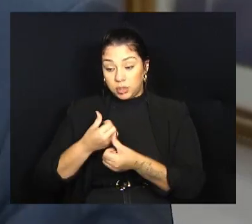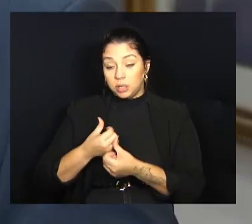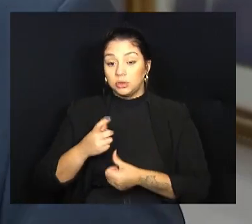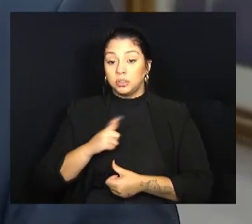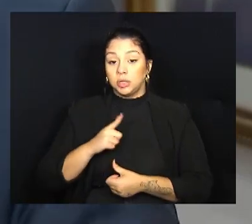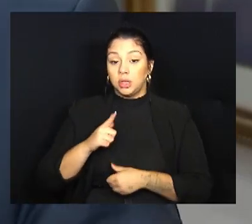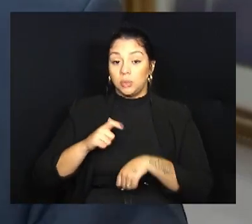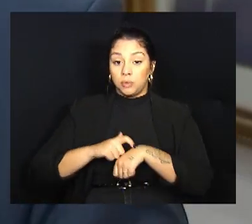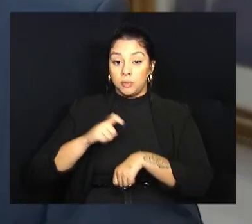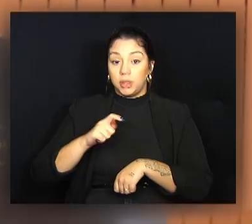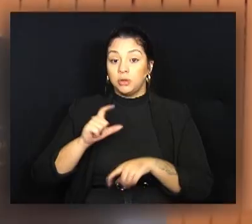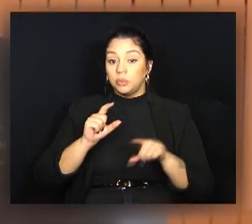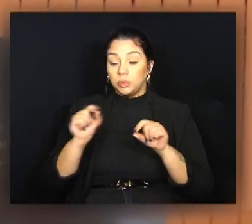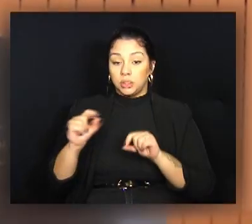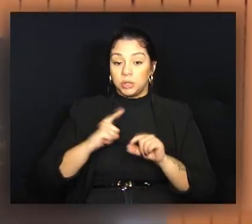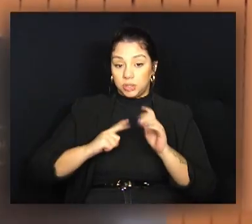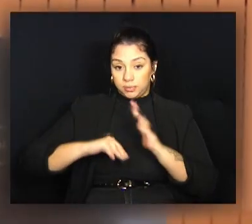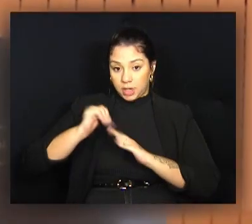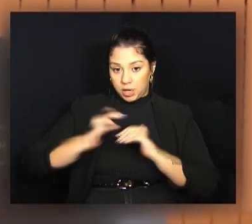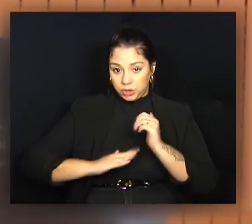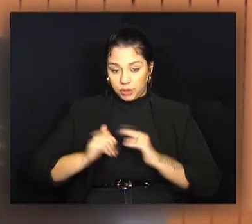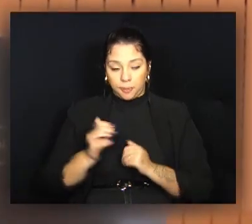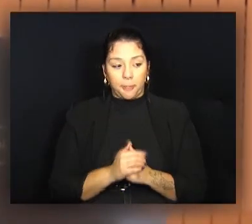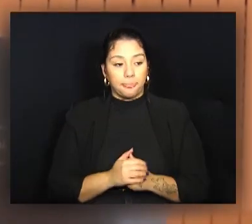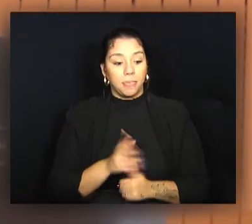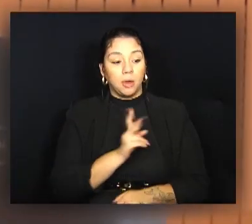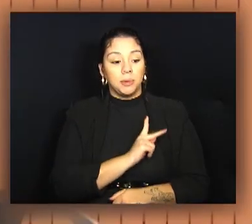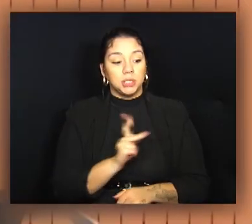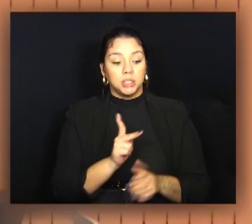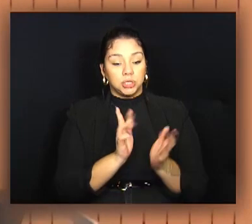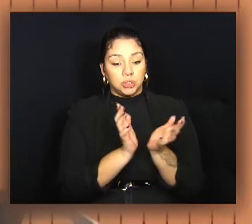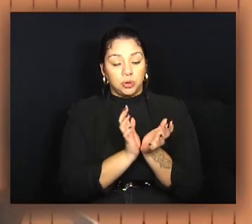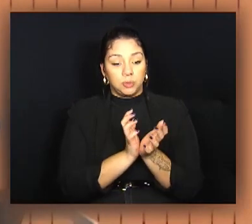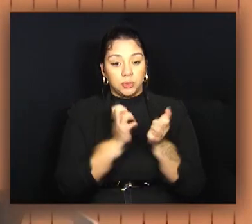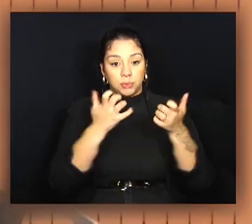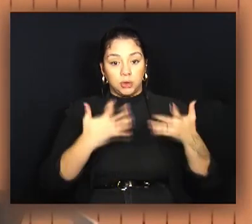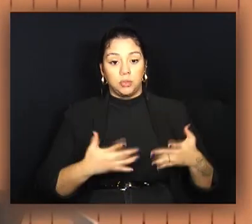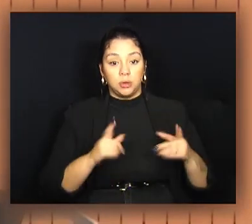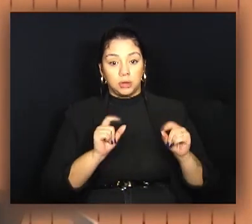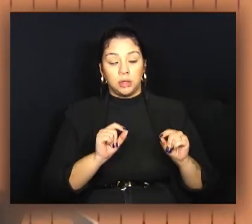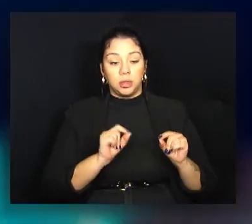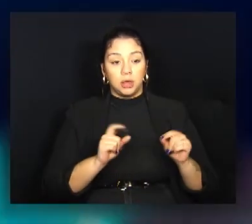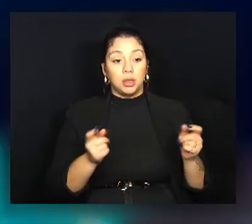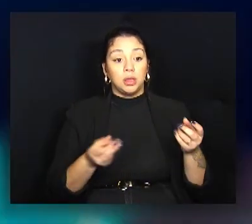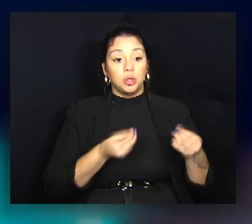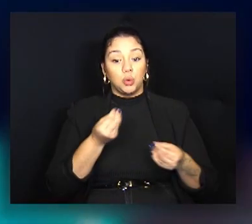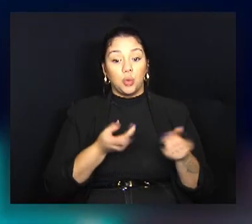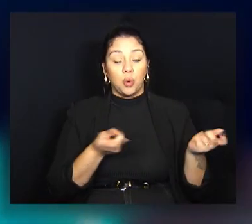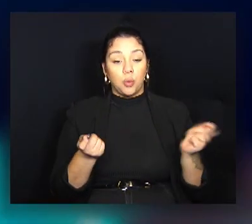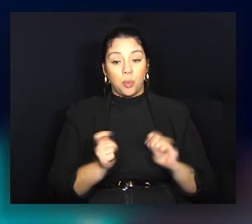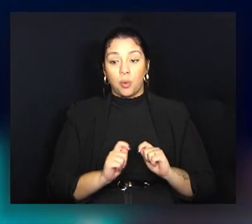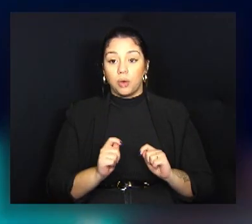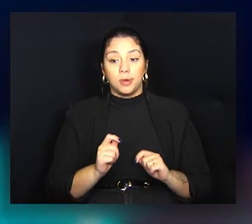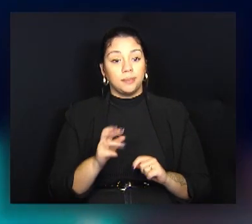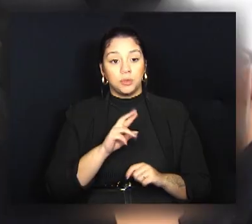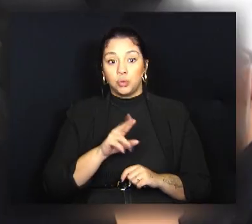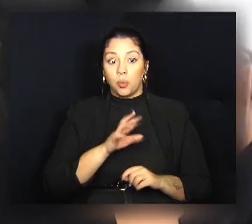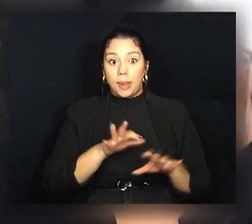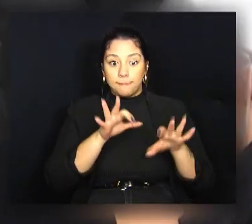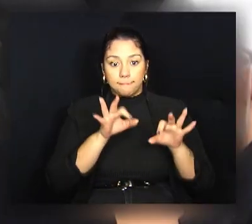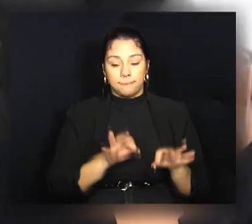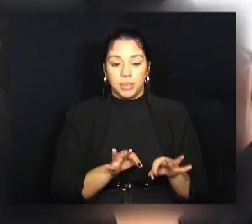momento de colocar em prática. O presidente da comissão disse que as condições de atuação ainda não são as